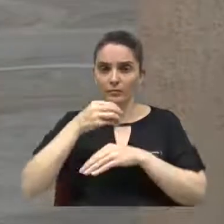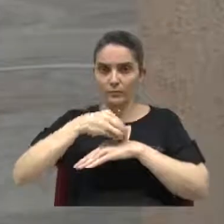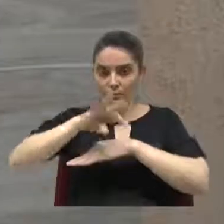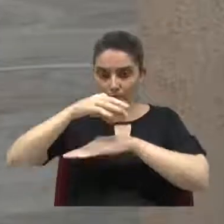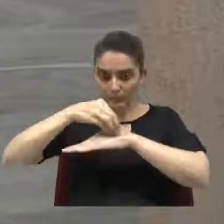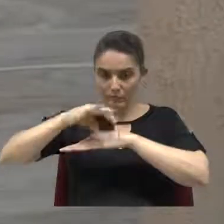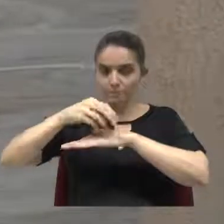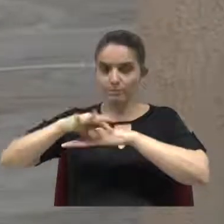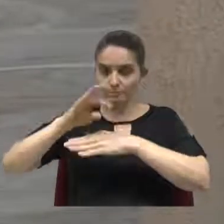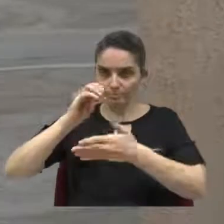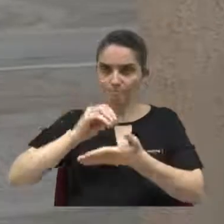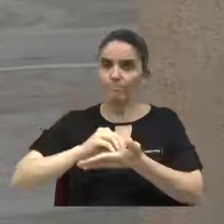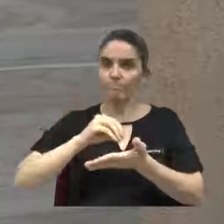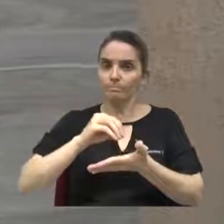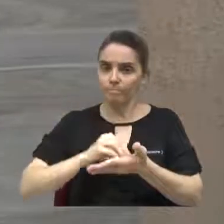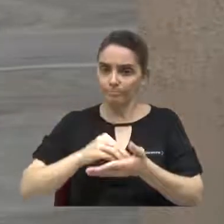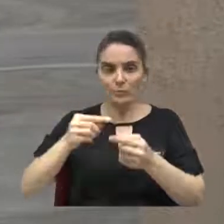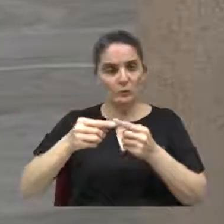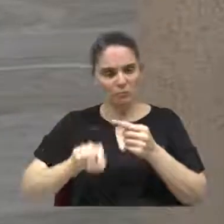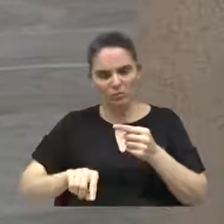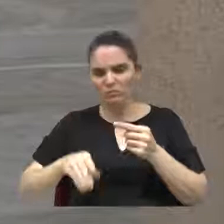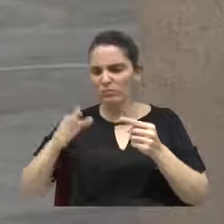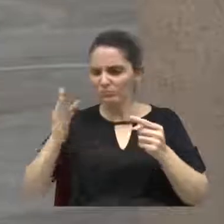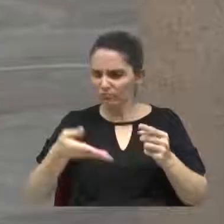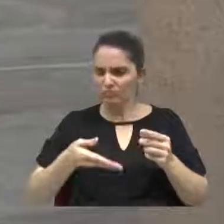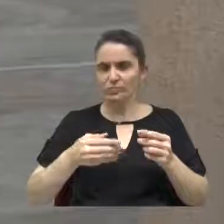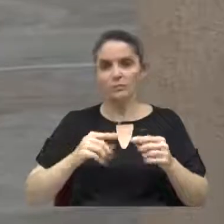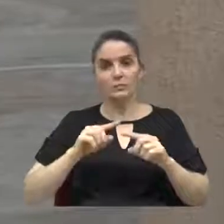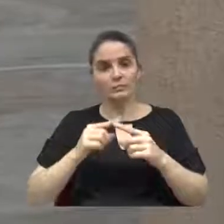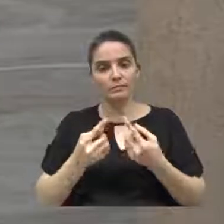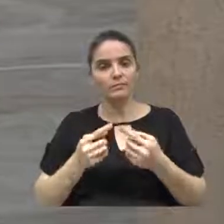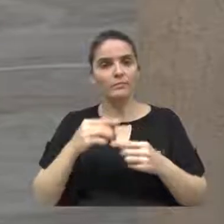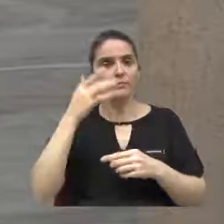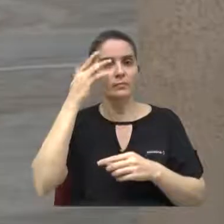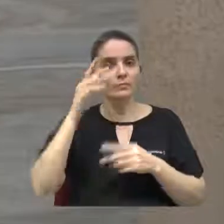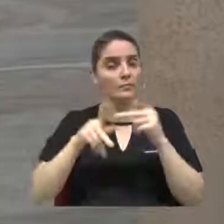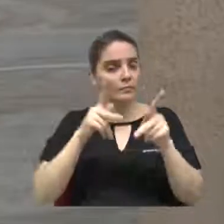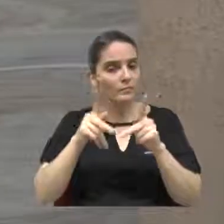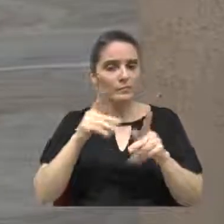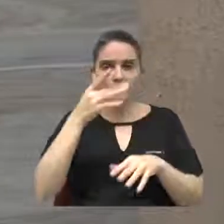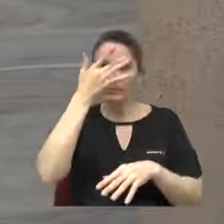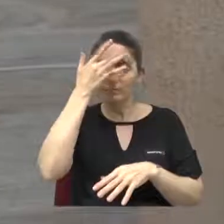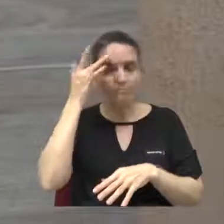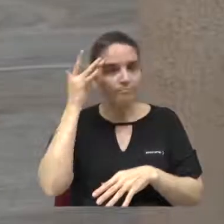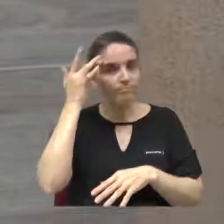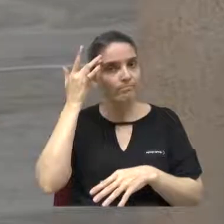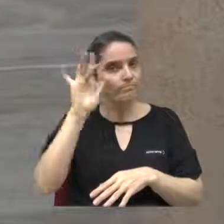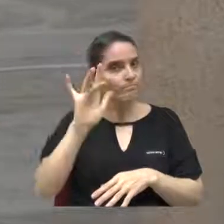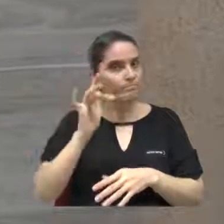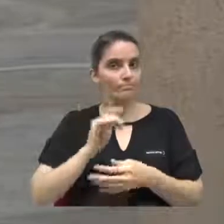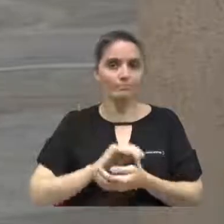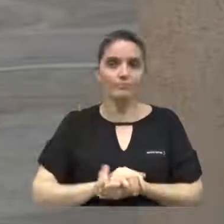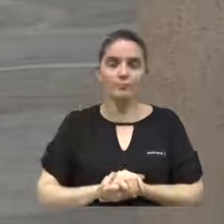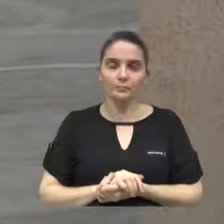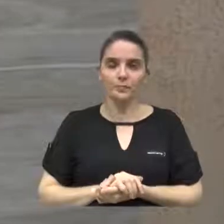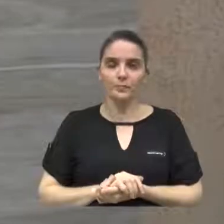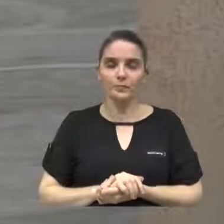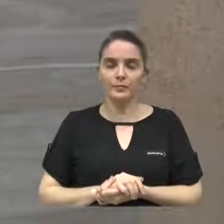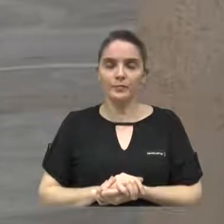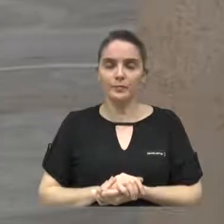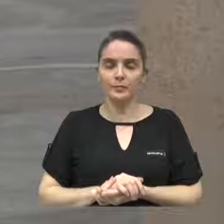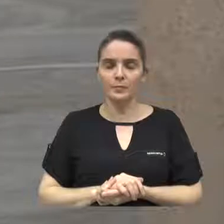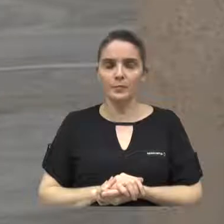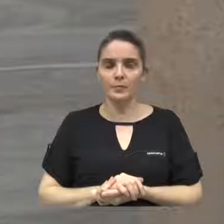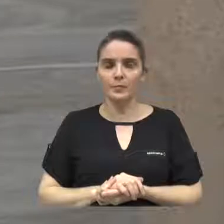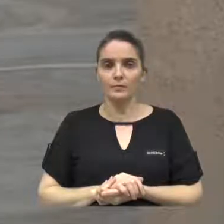que falta, proibido já é e a informação é o que falta. Muitas vezes, quando vamos